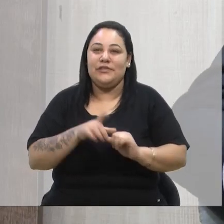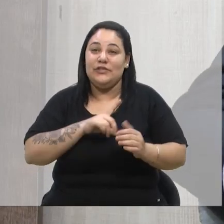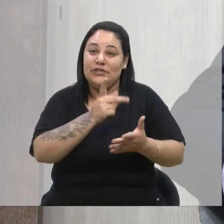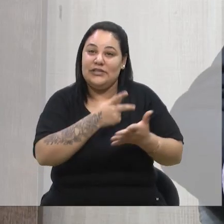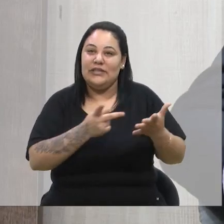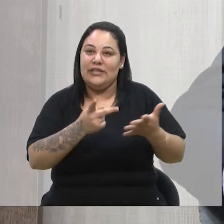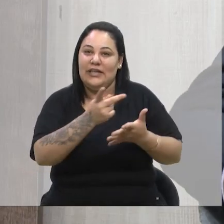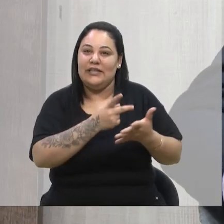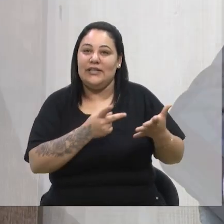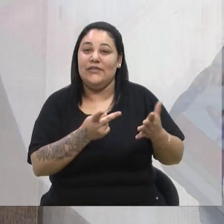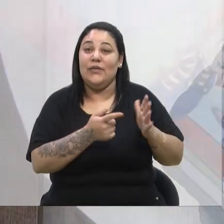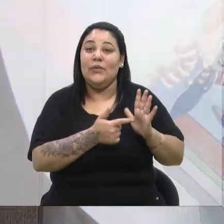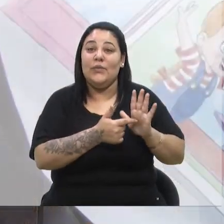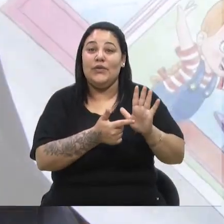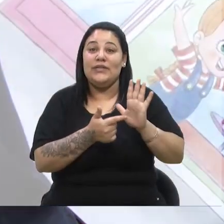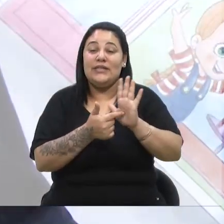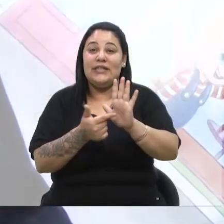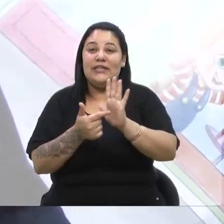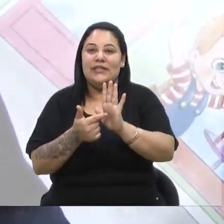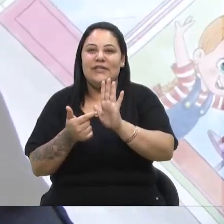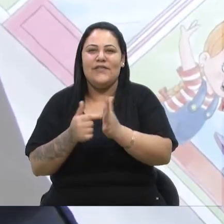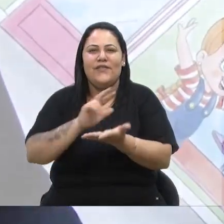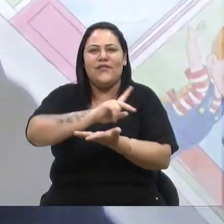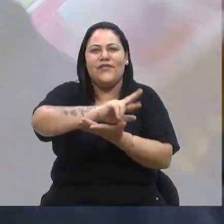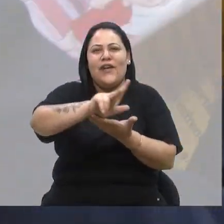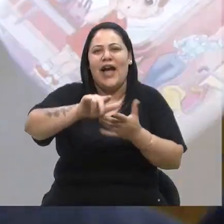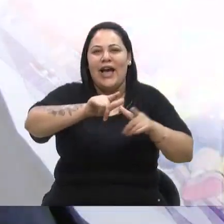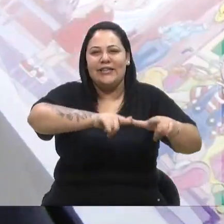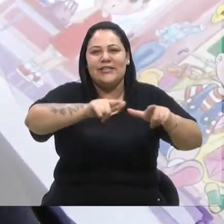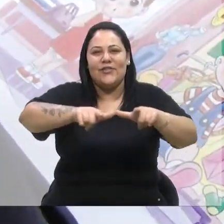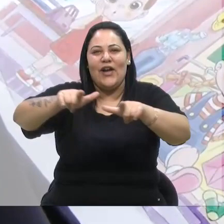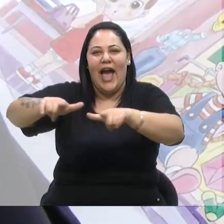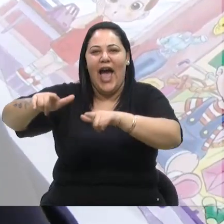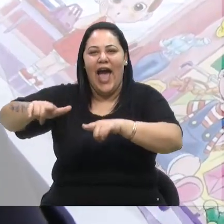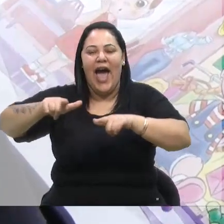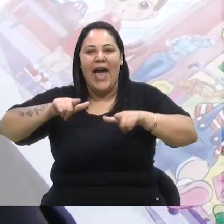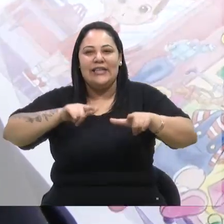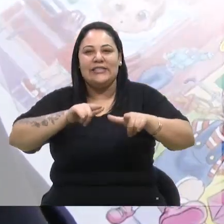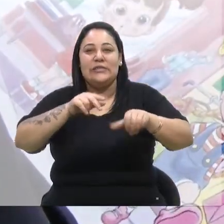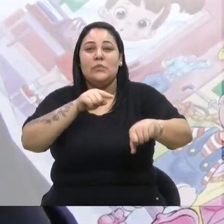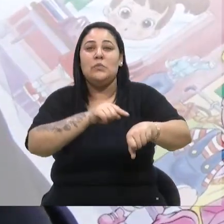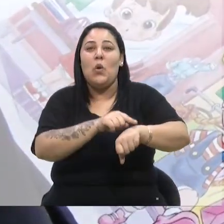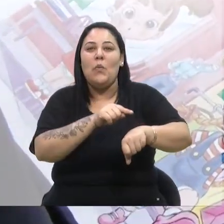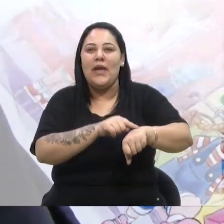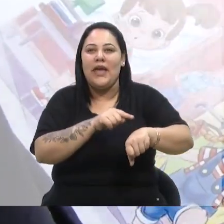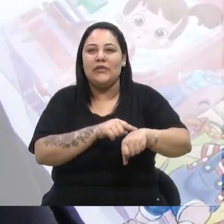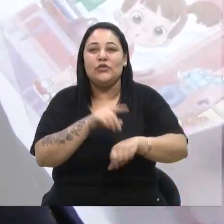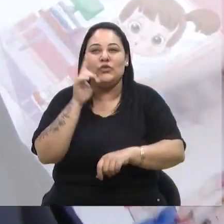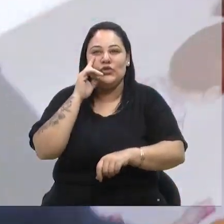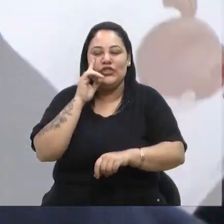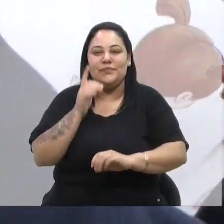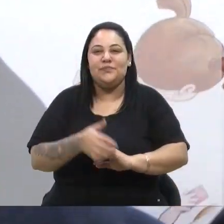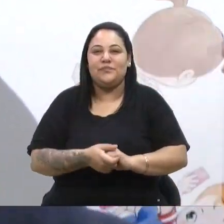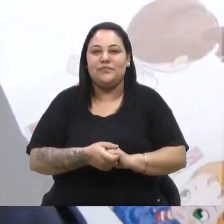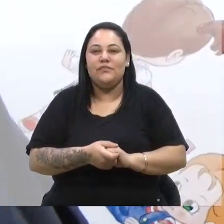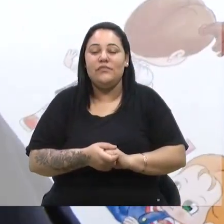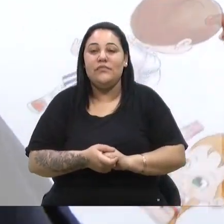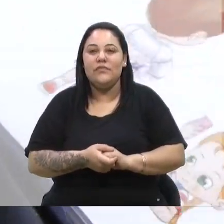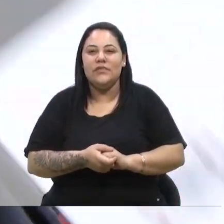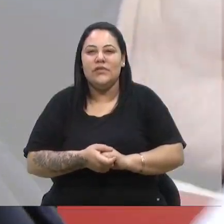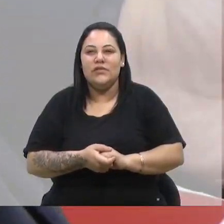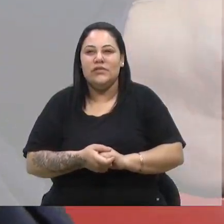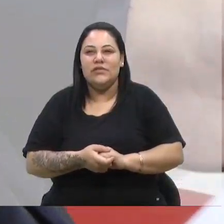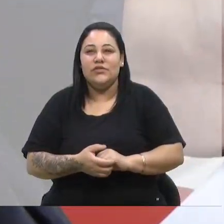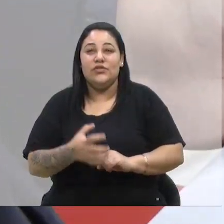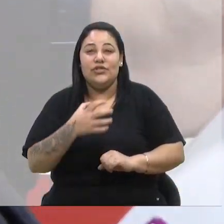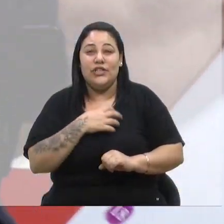e as ilustrações vão demonstrando ela em diversas situações do cotidiano, de